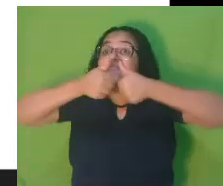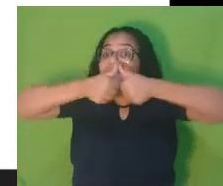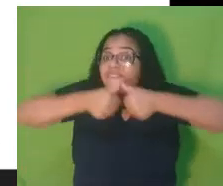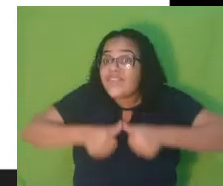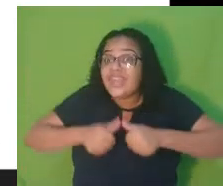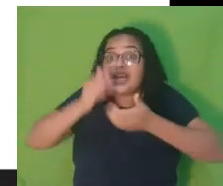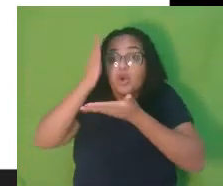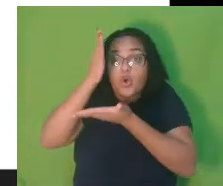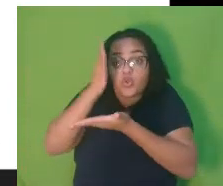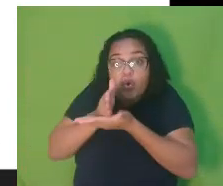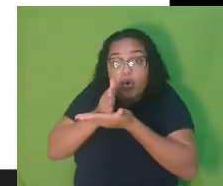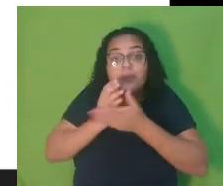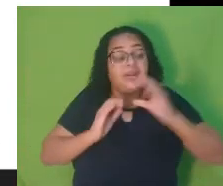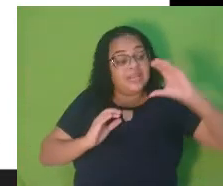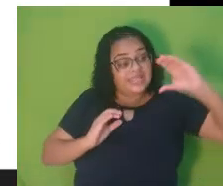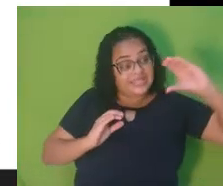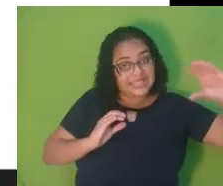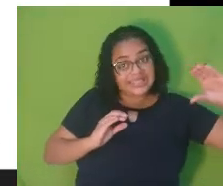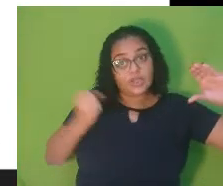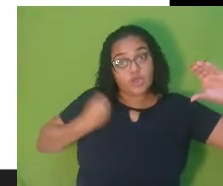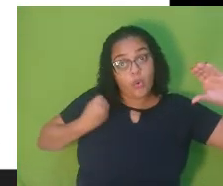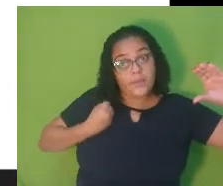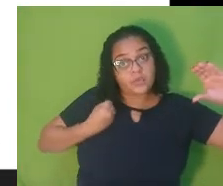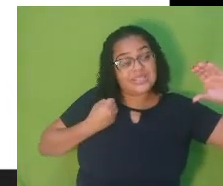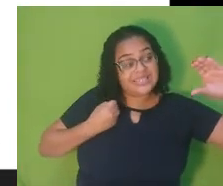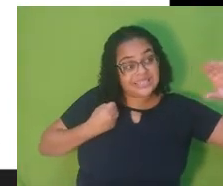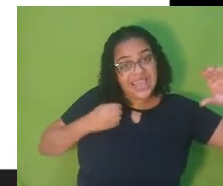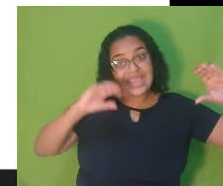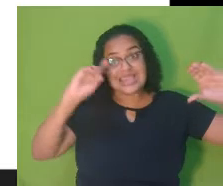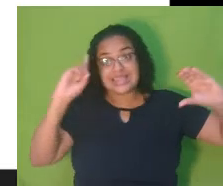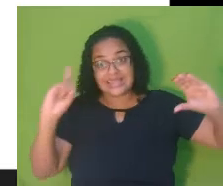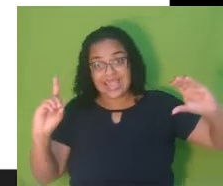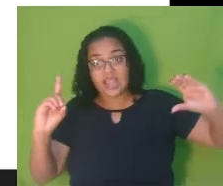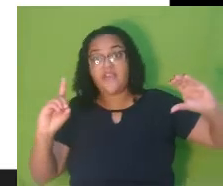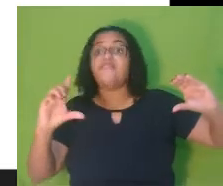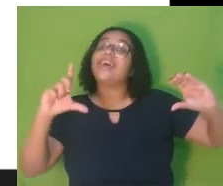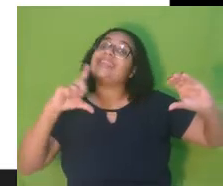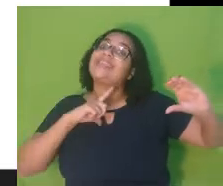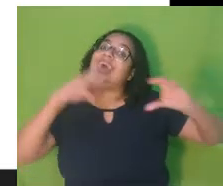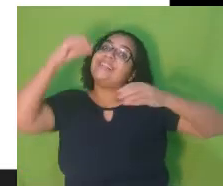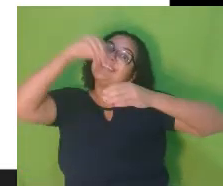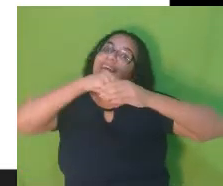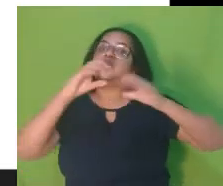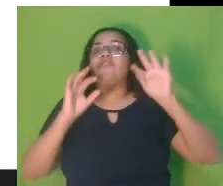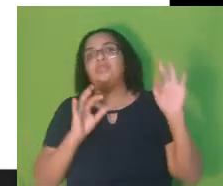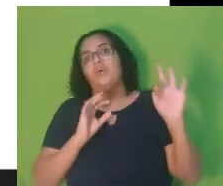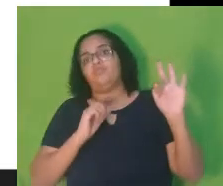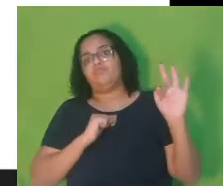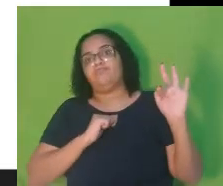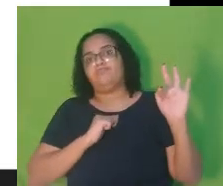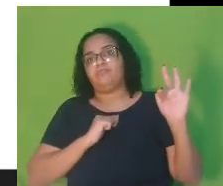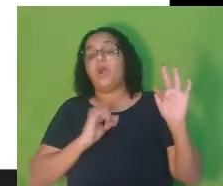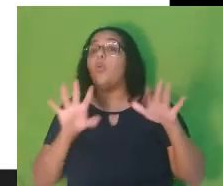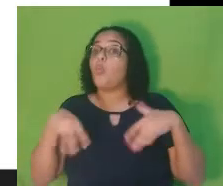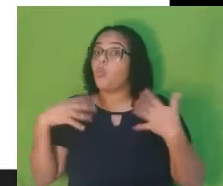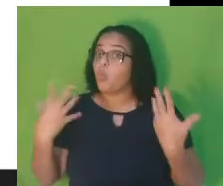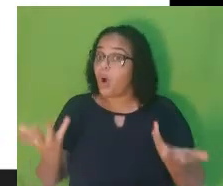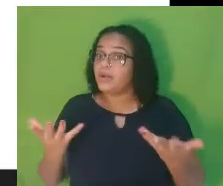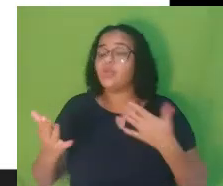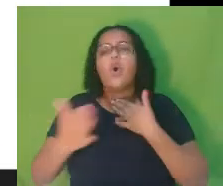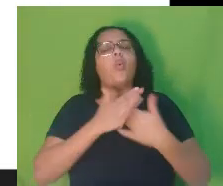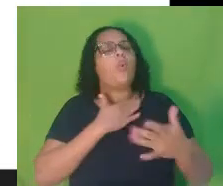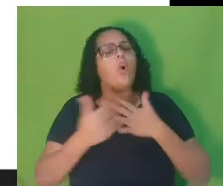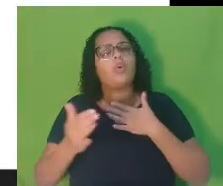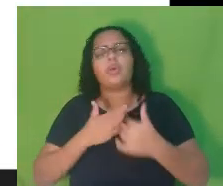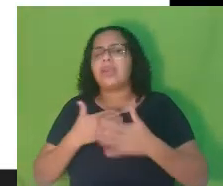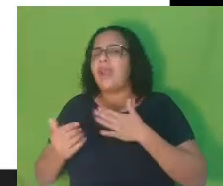que ficam entre os números C e D serão assumidos pela função. Porque quando você